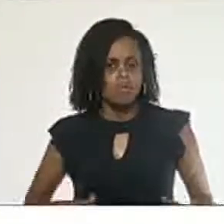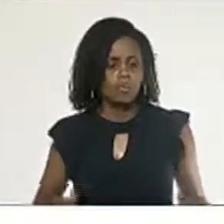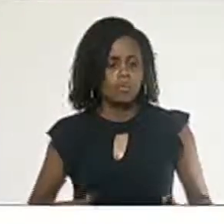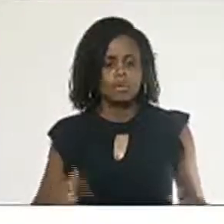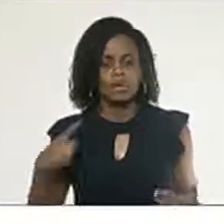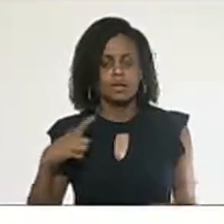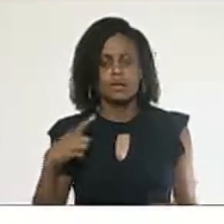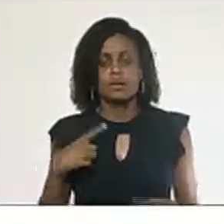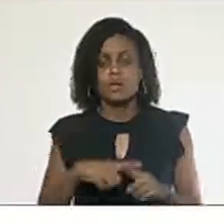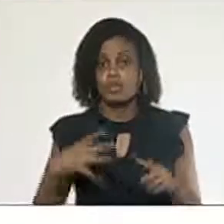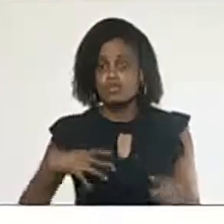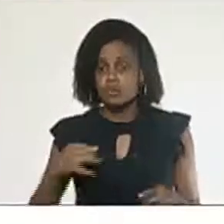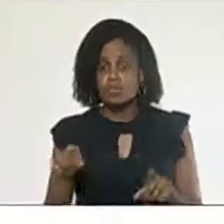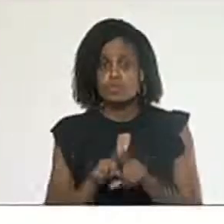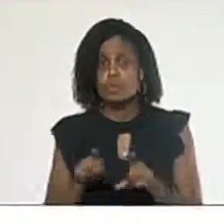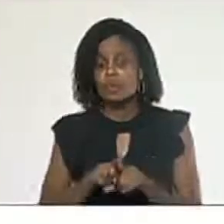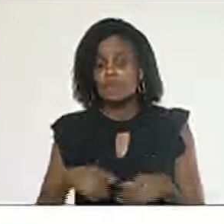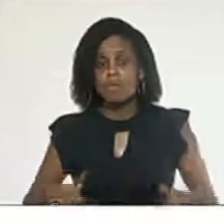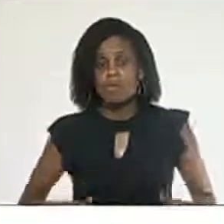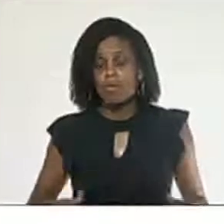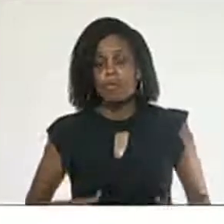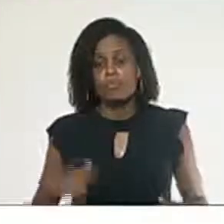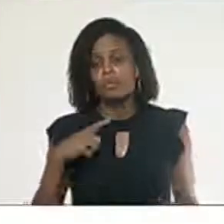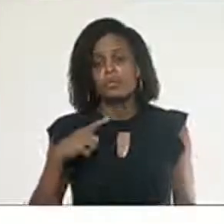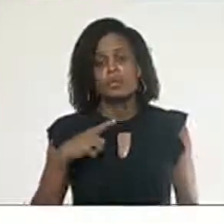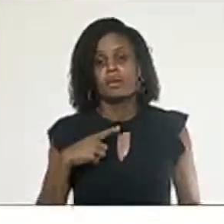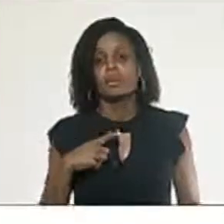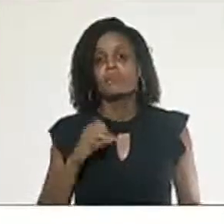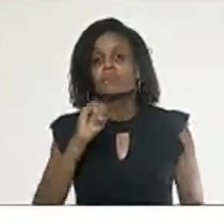passar fome. E sim, se não tiver o que comer, elas